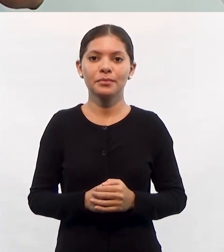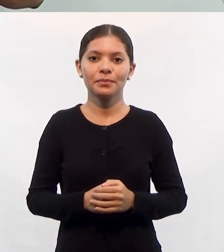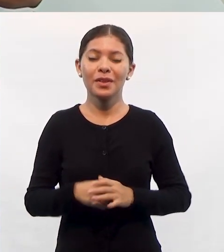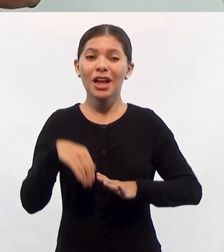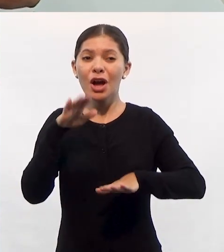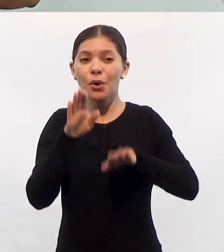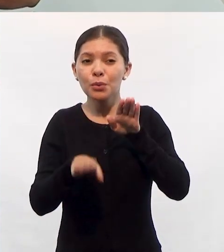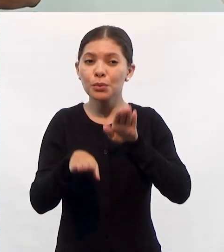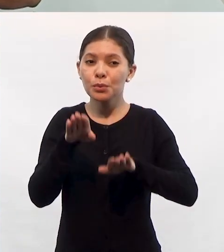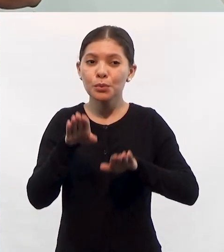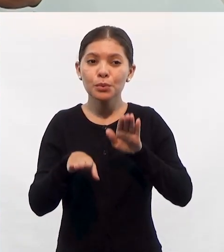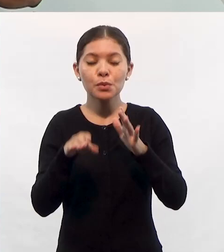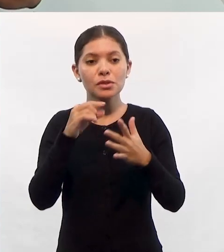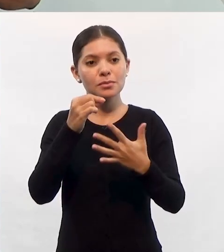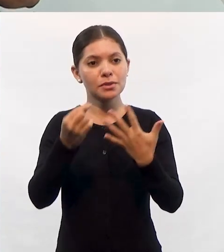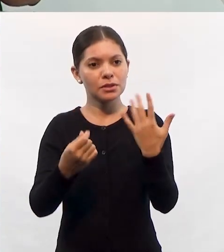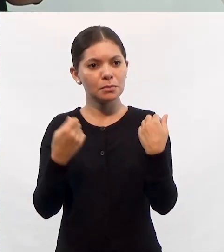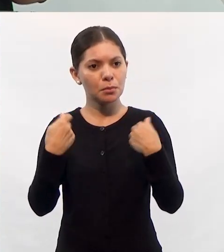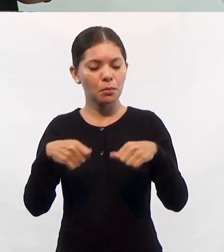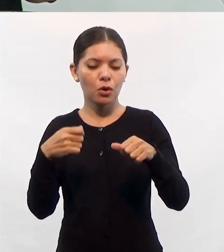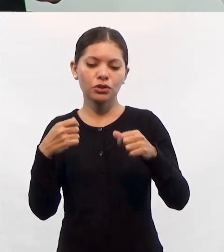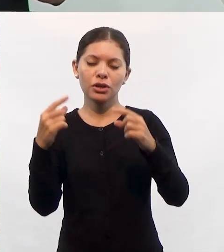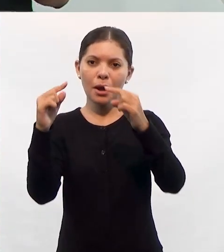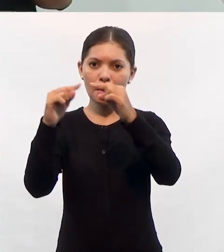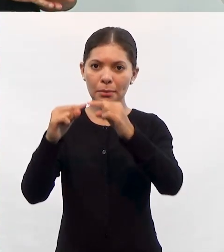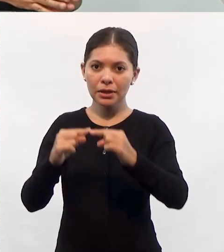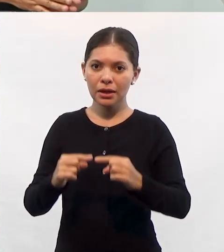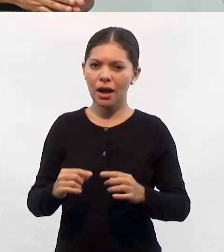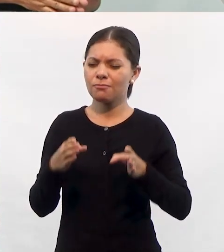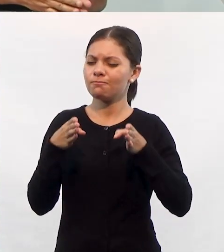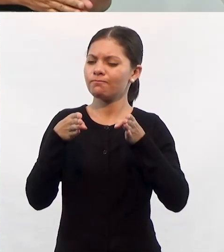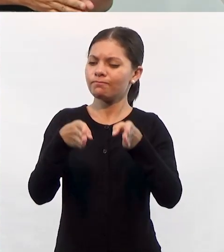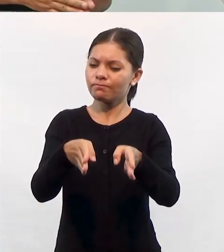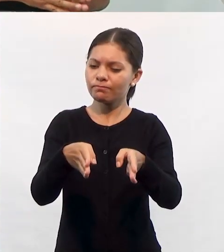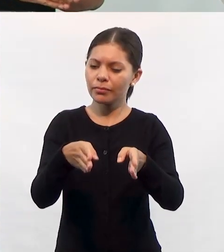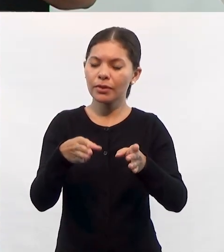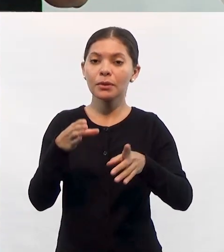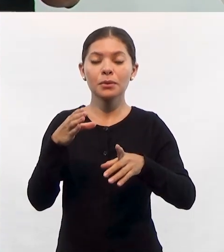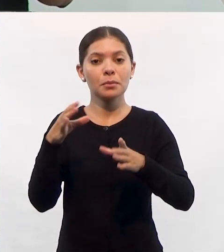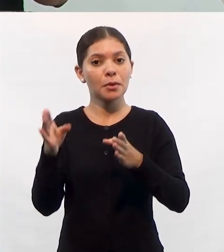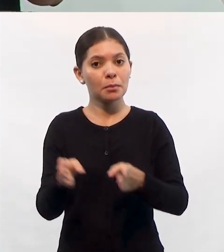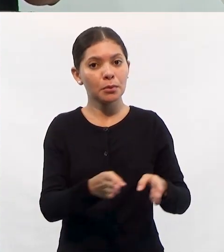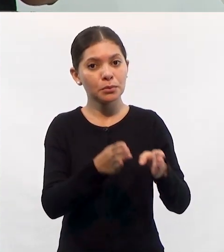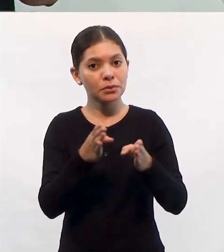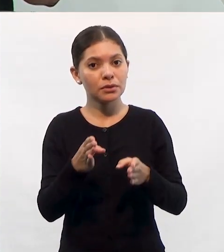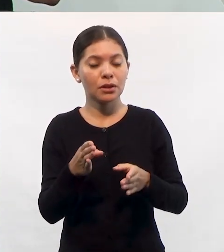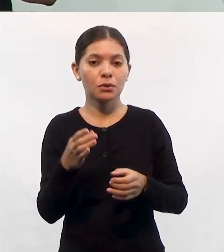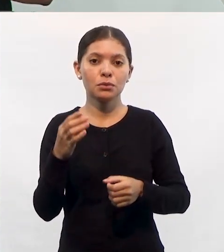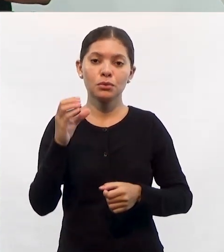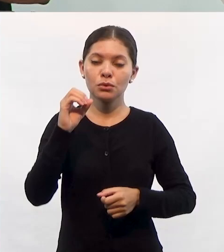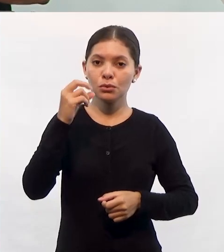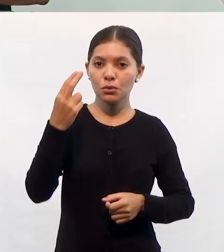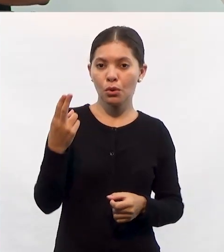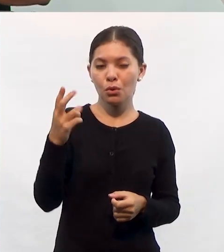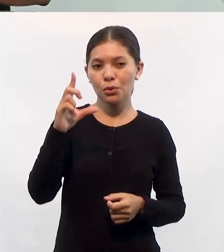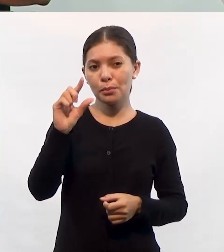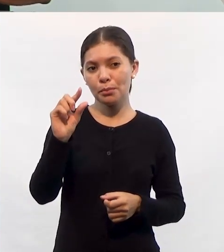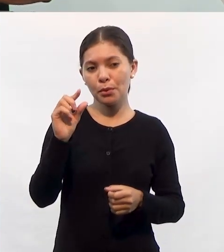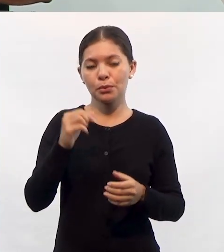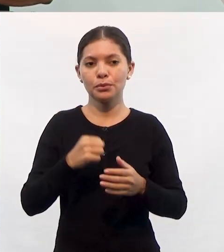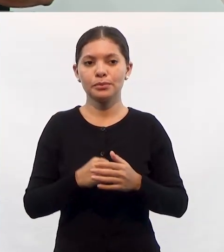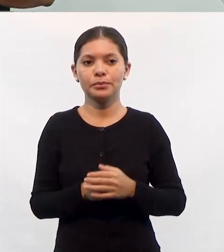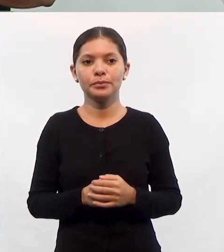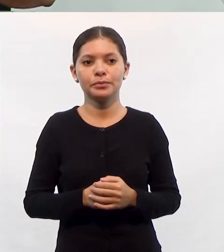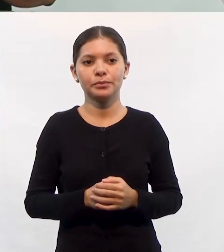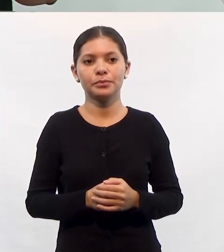alguns princípios podem ser aplicados com mais ênfase em um tipo de produção ou com menos ênfase